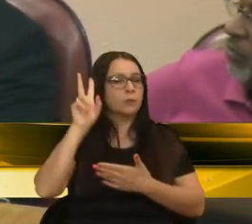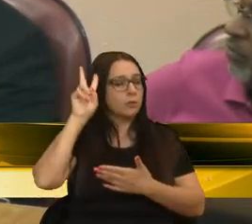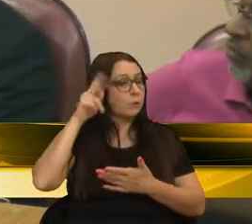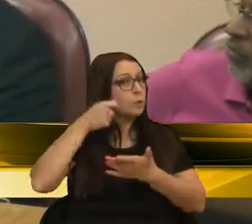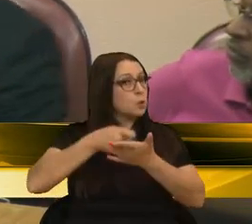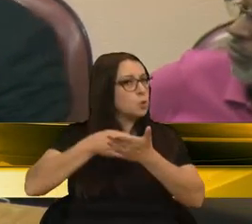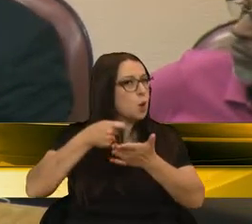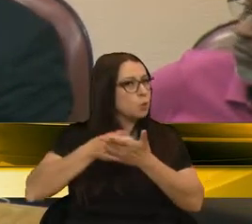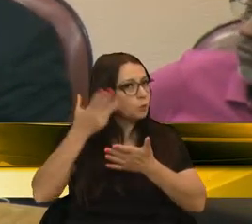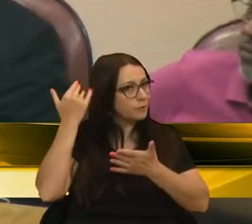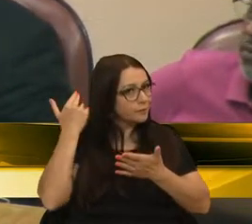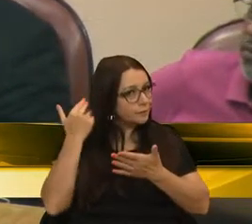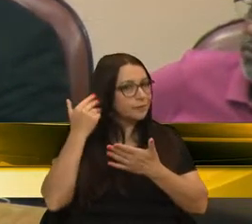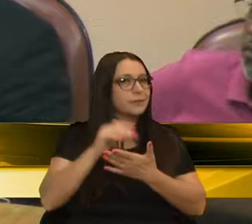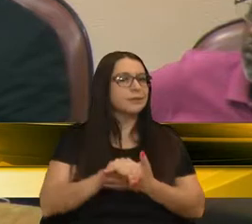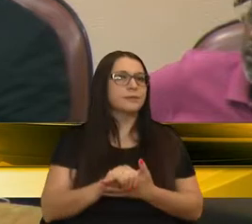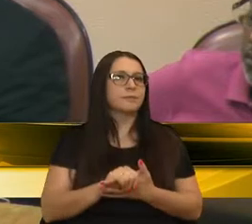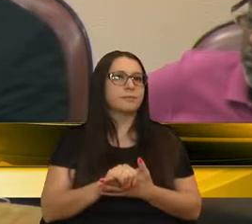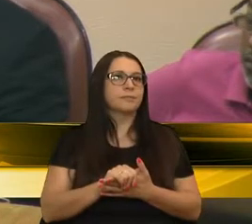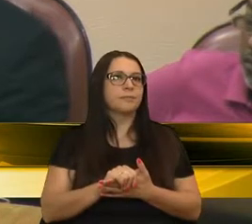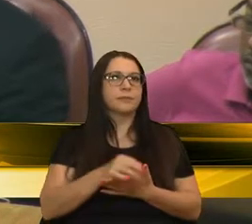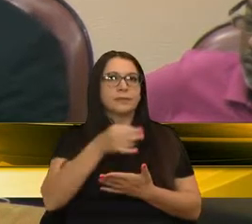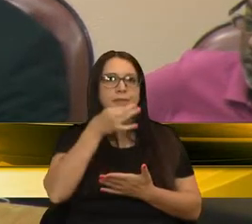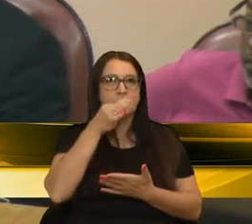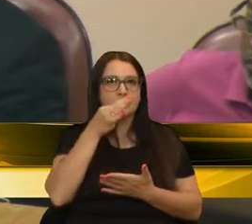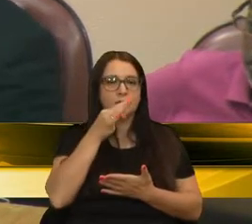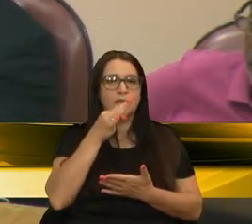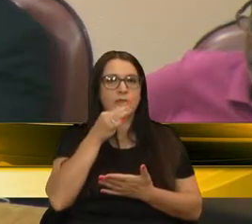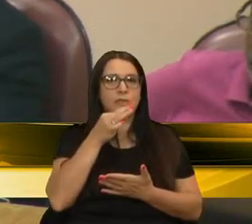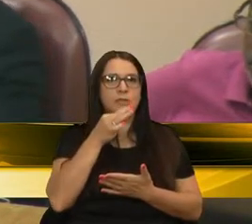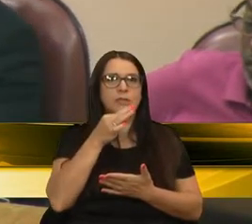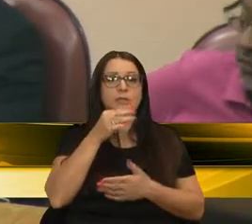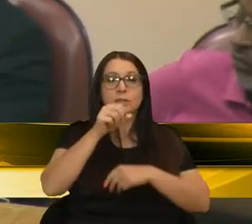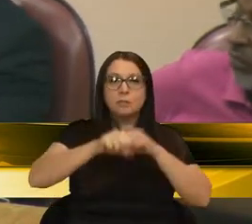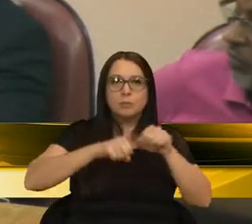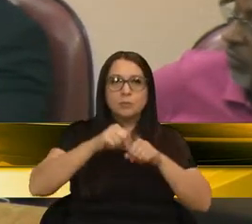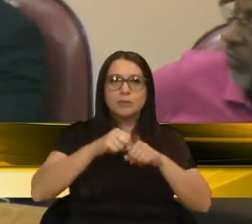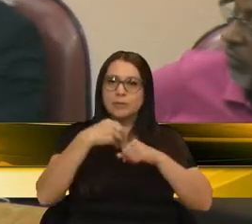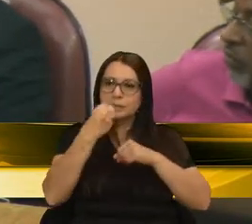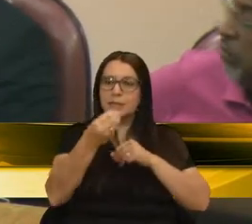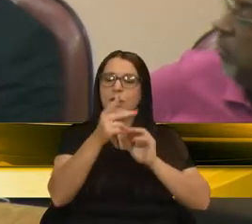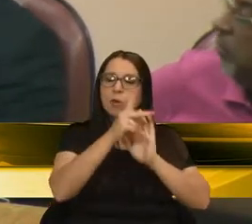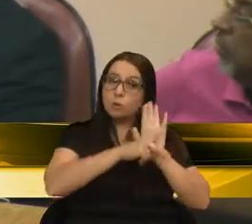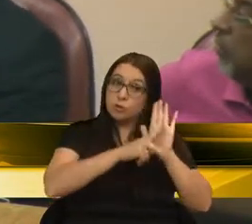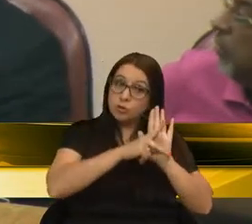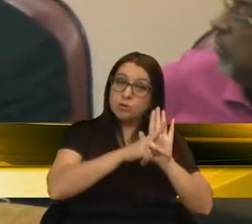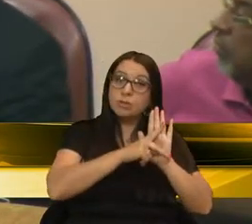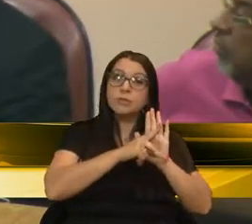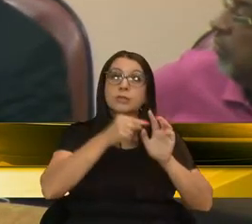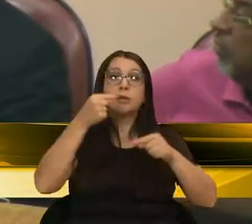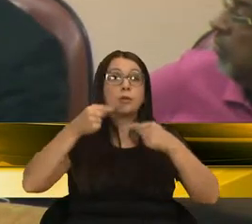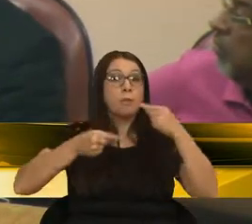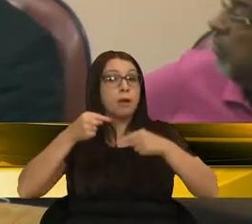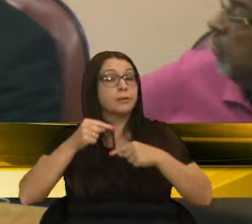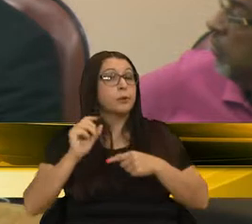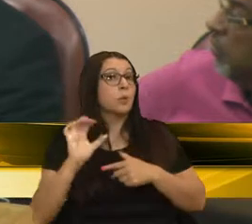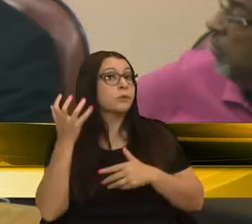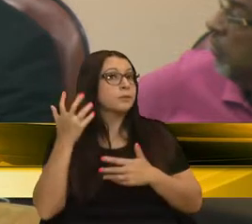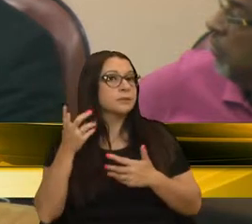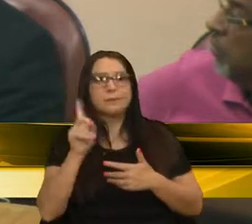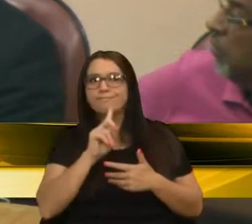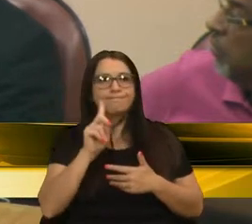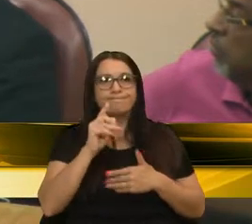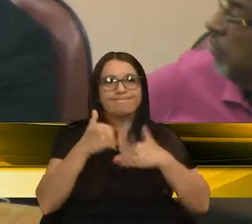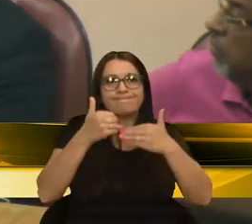luta pela questão do Caxias sobre duas rodas, que a senhora entregou projetos, quantas vezes os debates aconteceram e as coisas